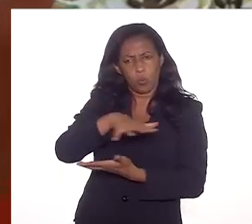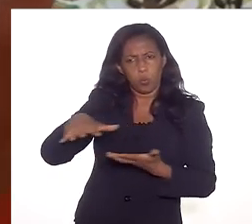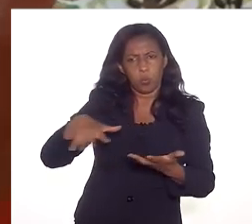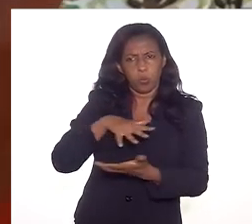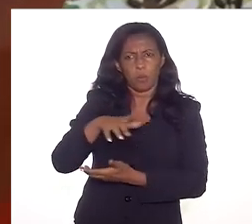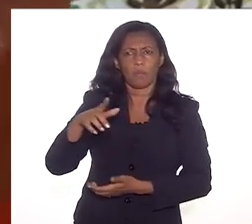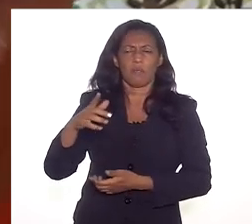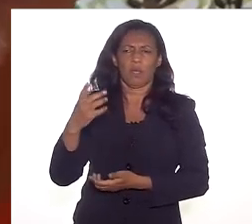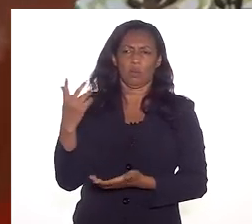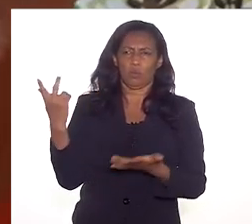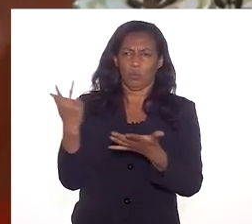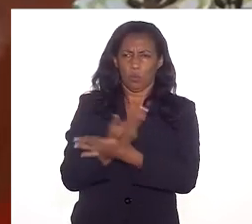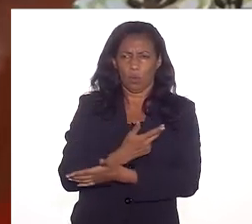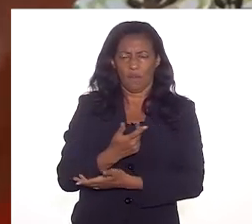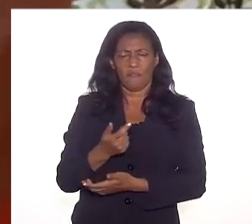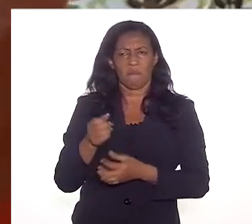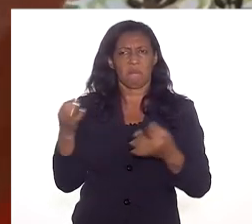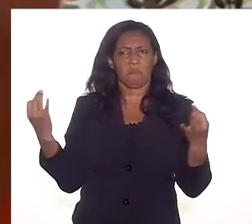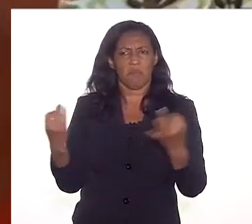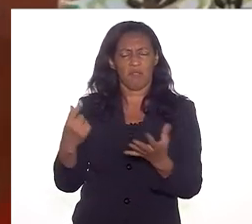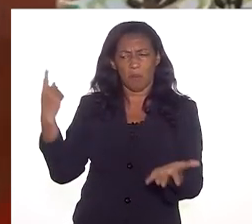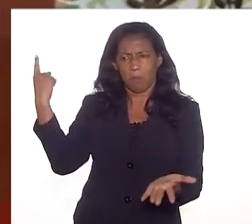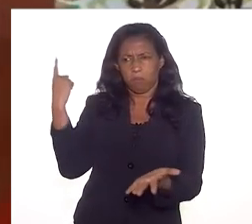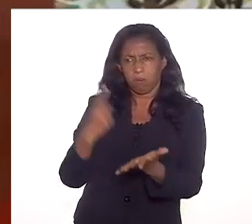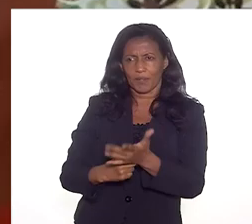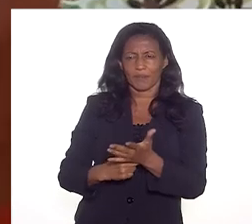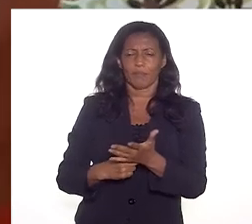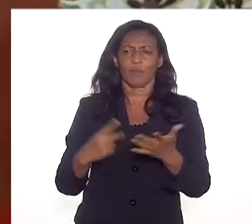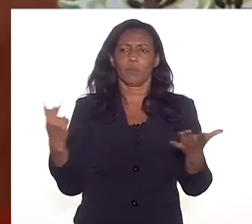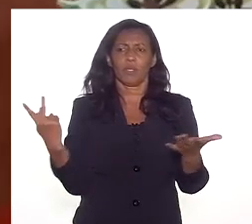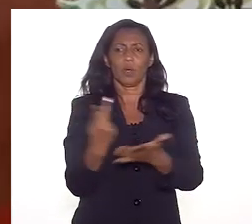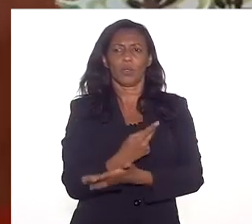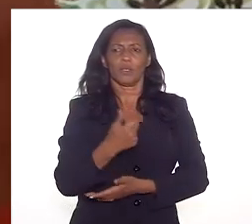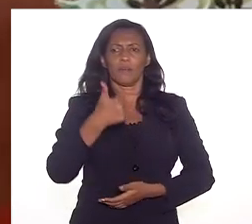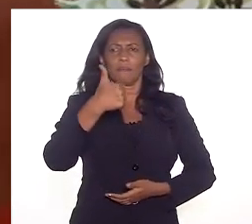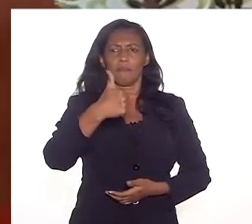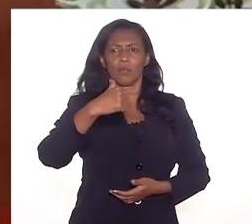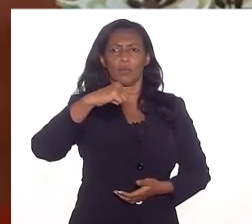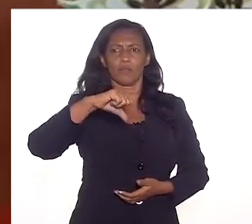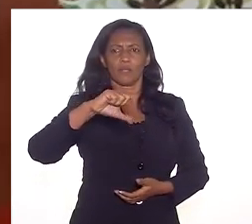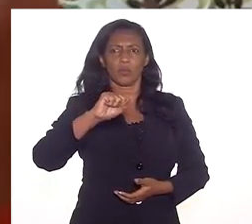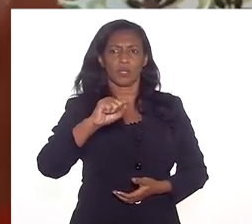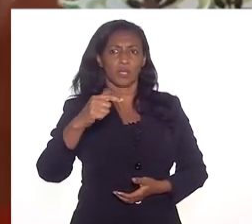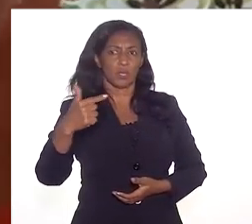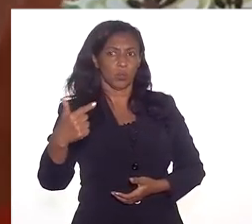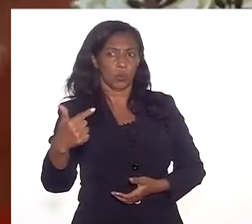nessa década, né? Os momentos marcantes, como o que aconteceu em